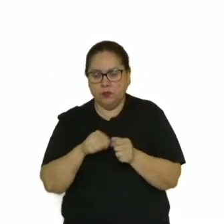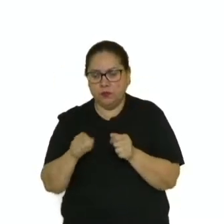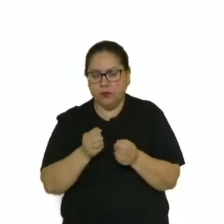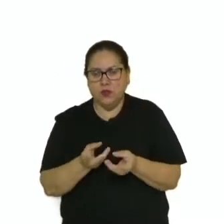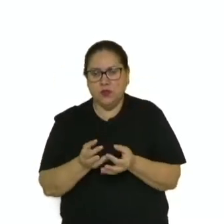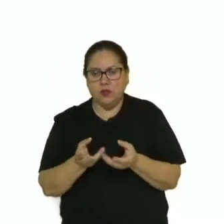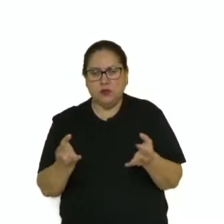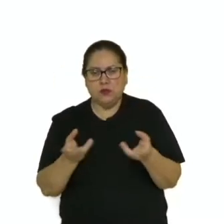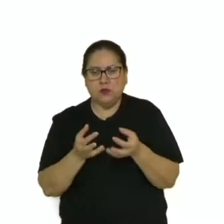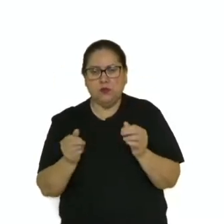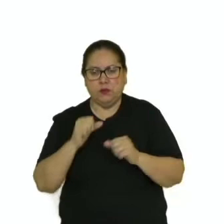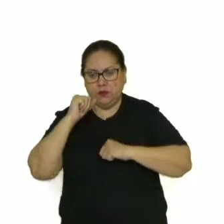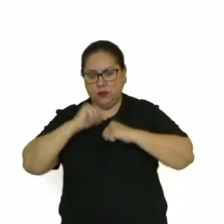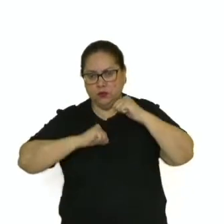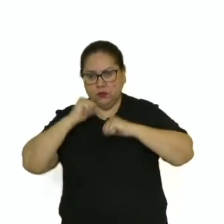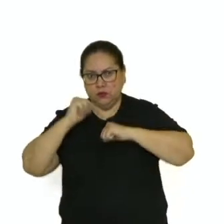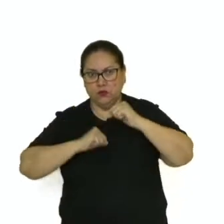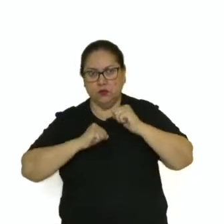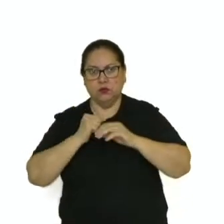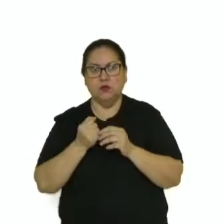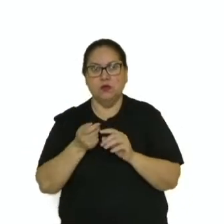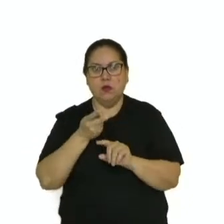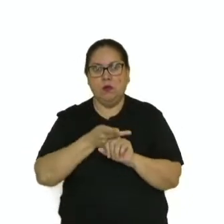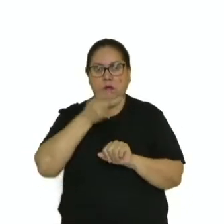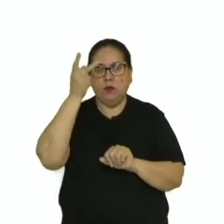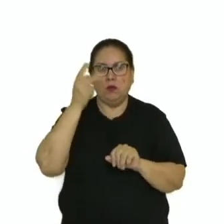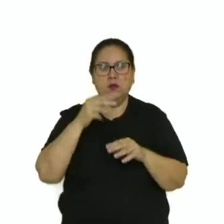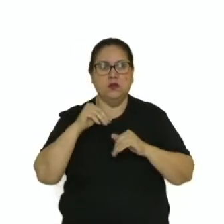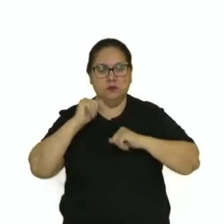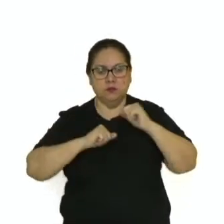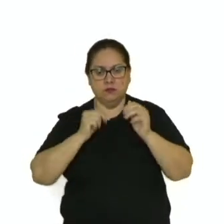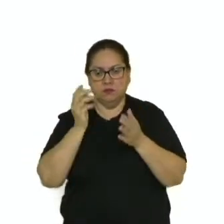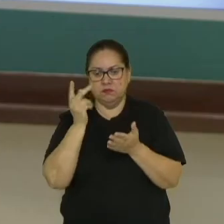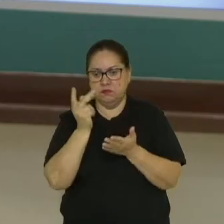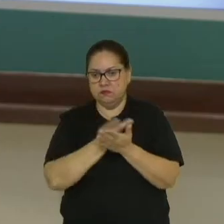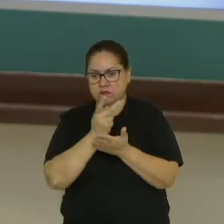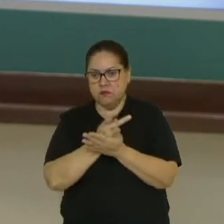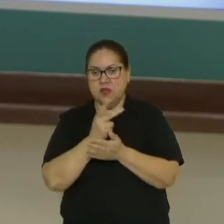e atividades industriais, refino de petróleo, metalurgia, cimento.